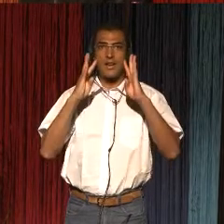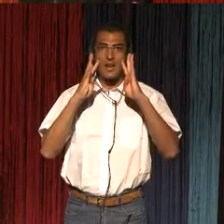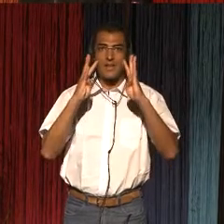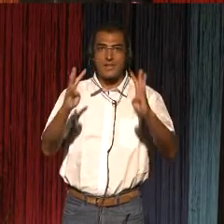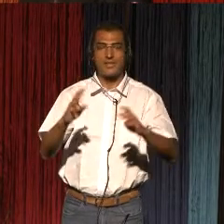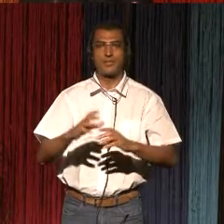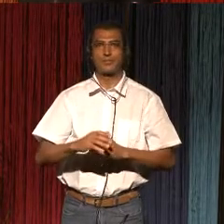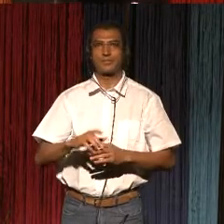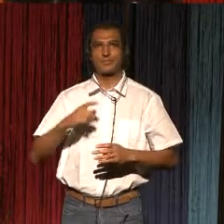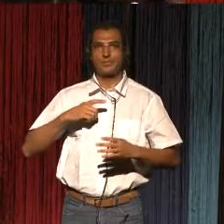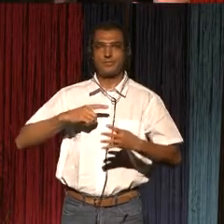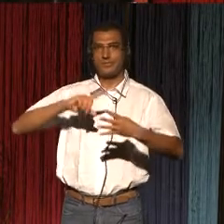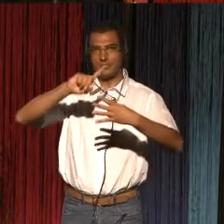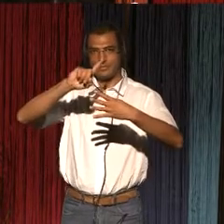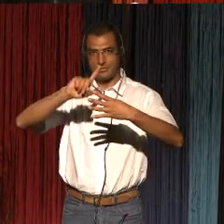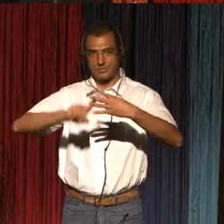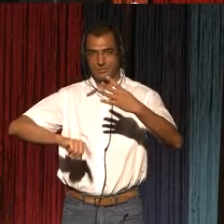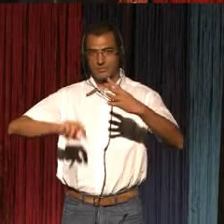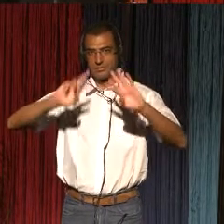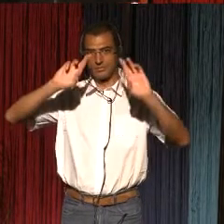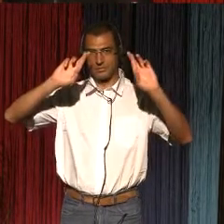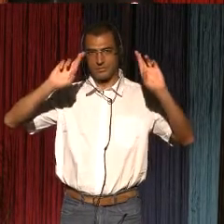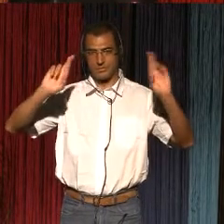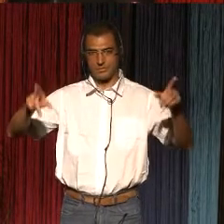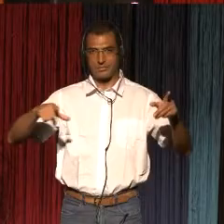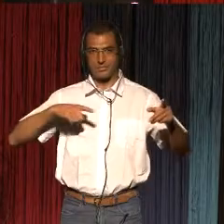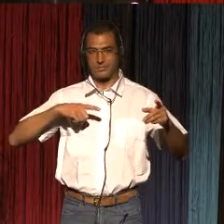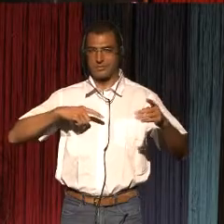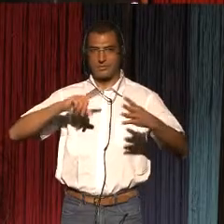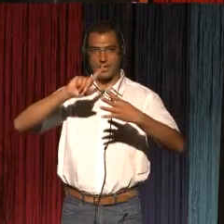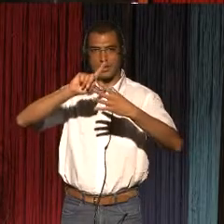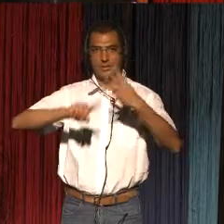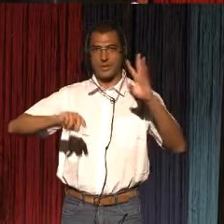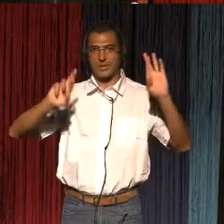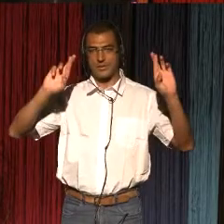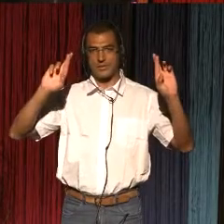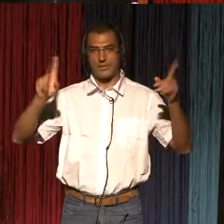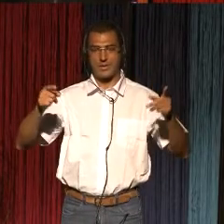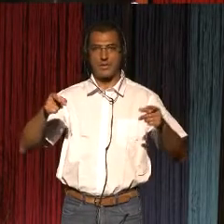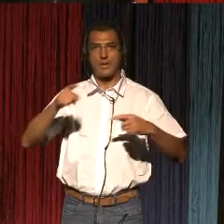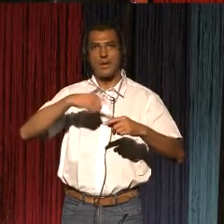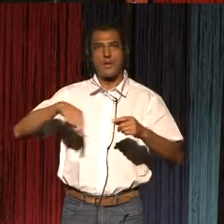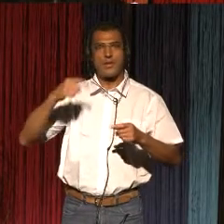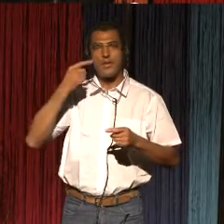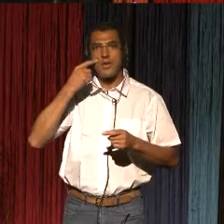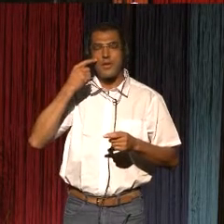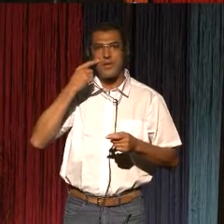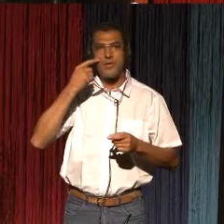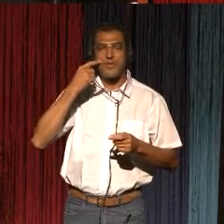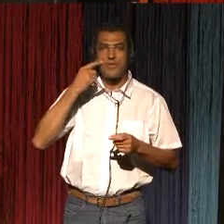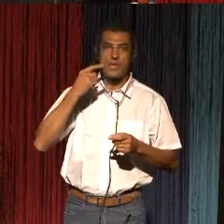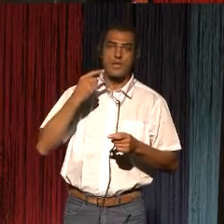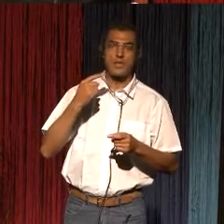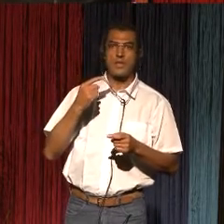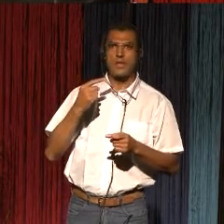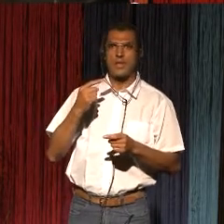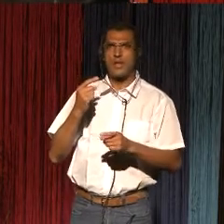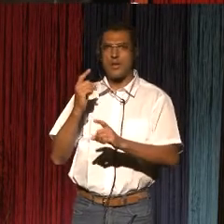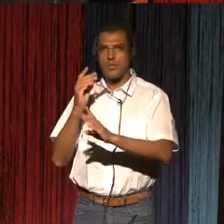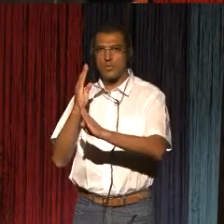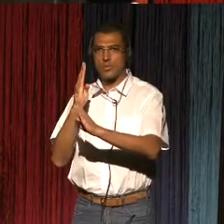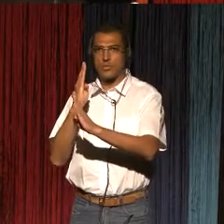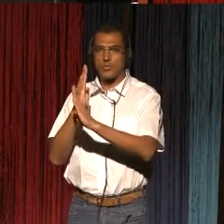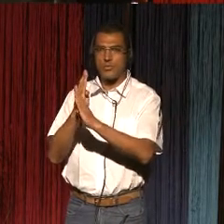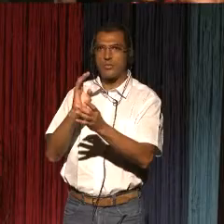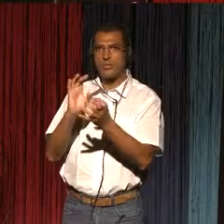colunas diferentes que representam 4 métricas diferentes para a gente avaliar se uma abordagem é boa ou não para melhorar a